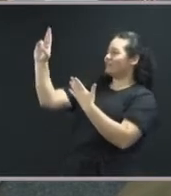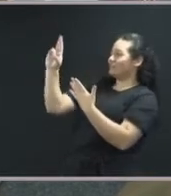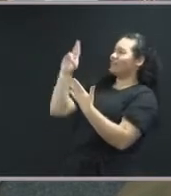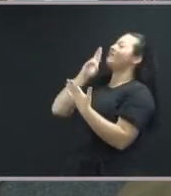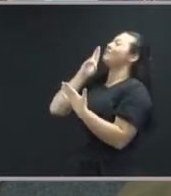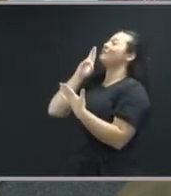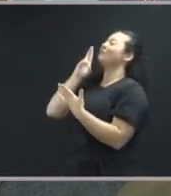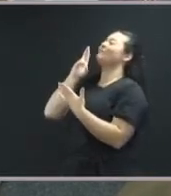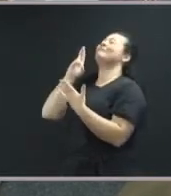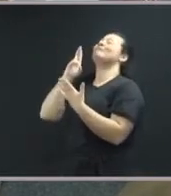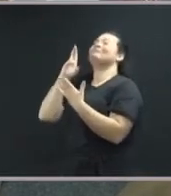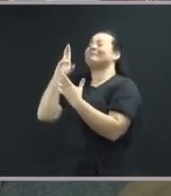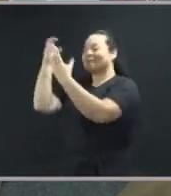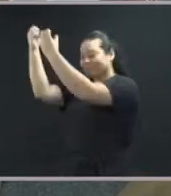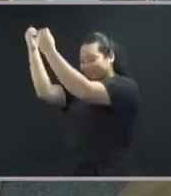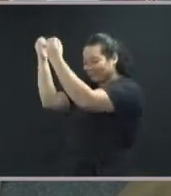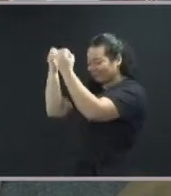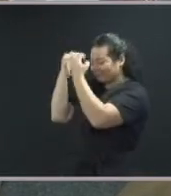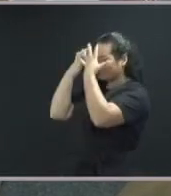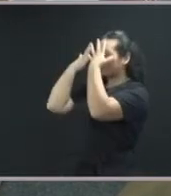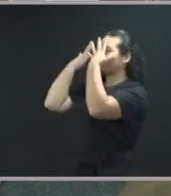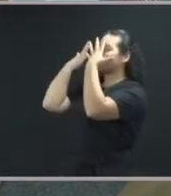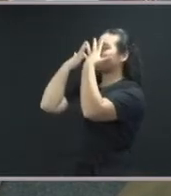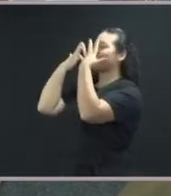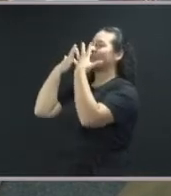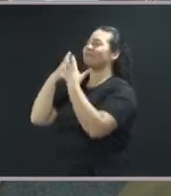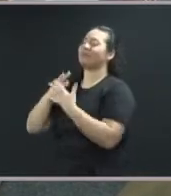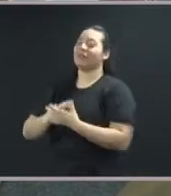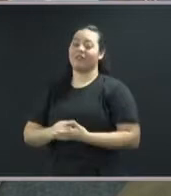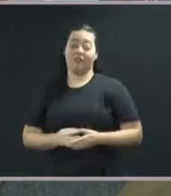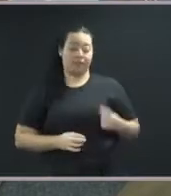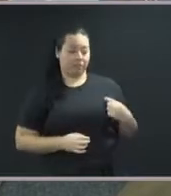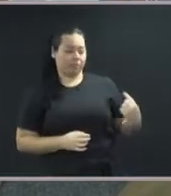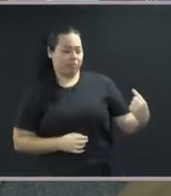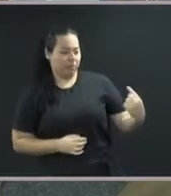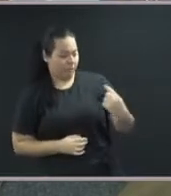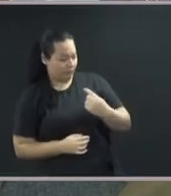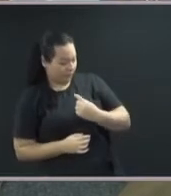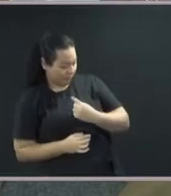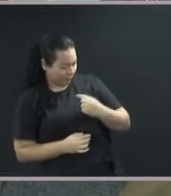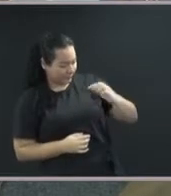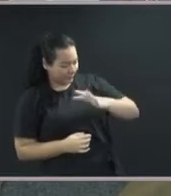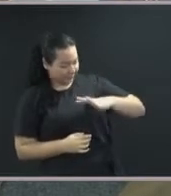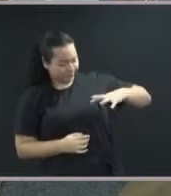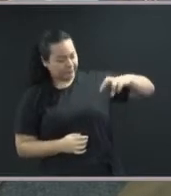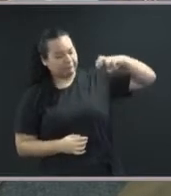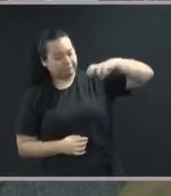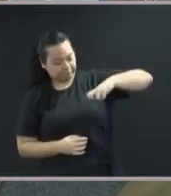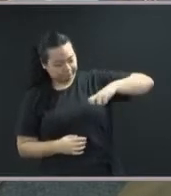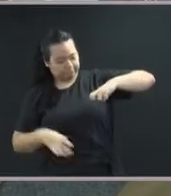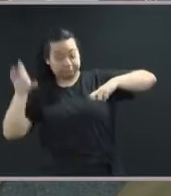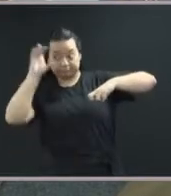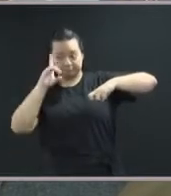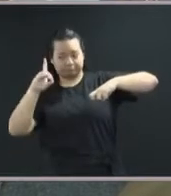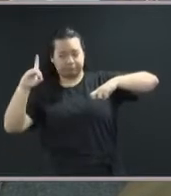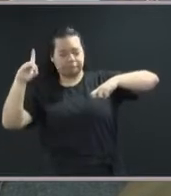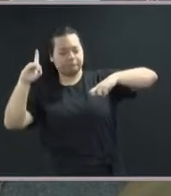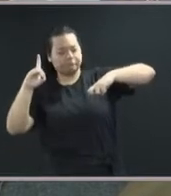dar. E nós, como igreja, o